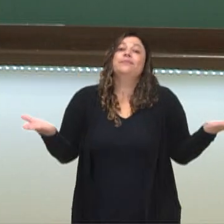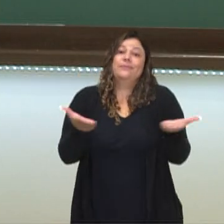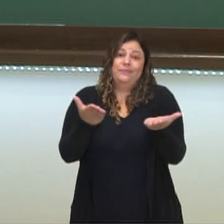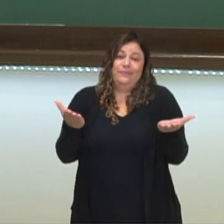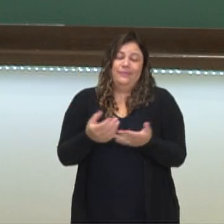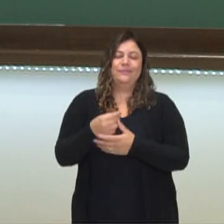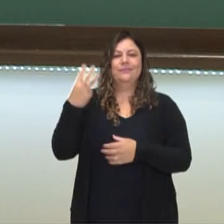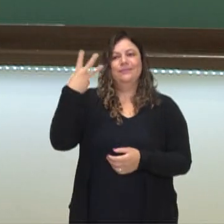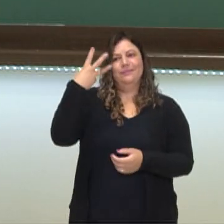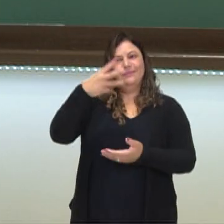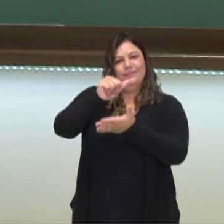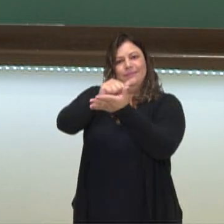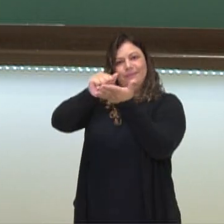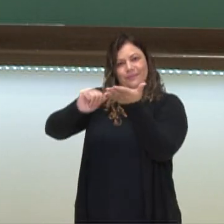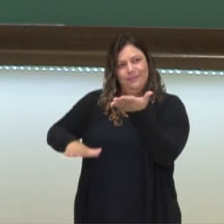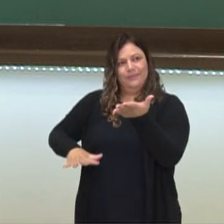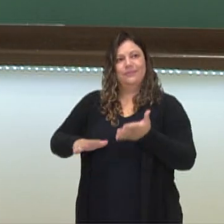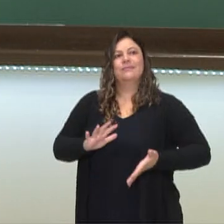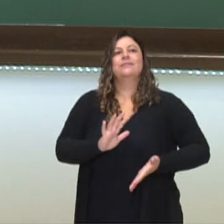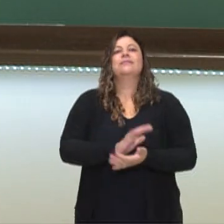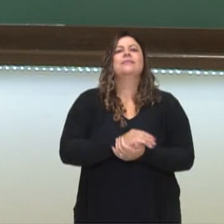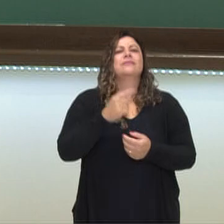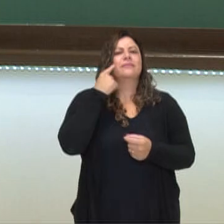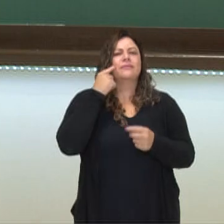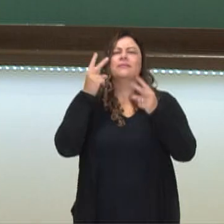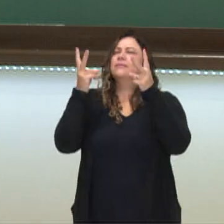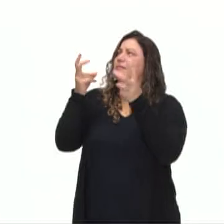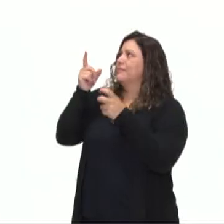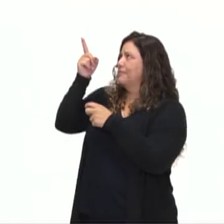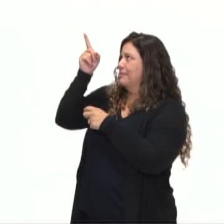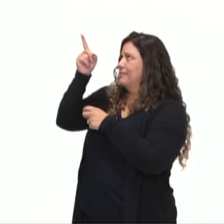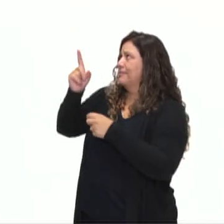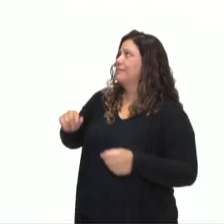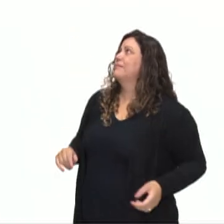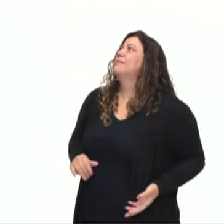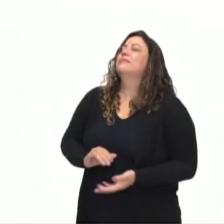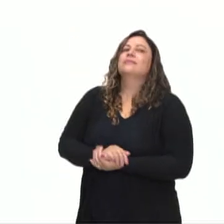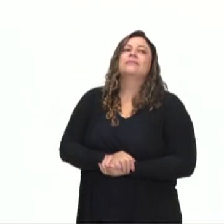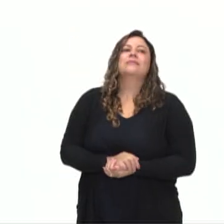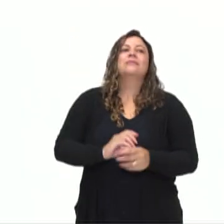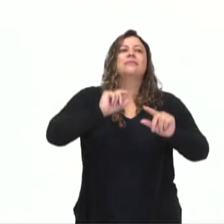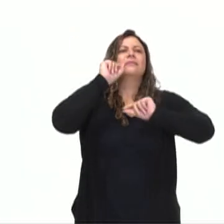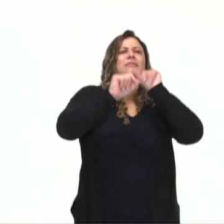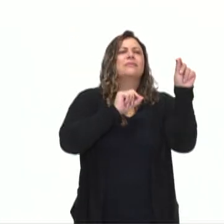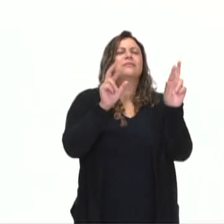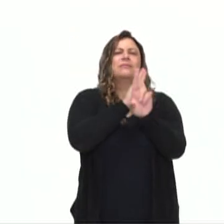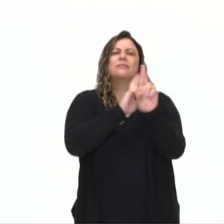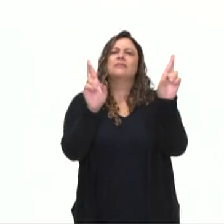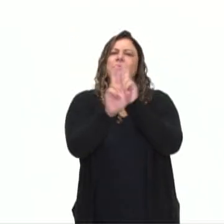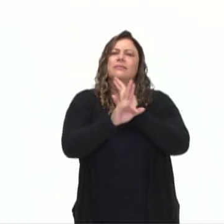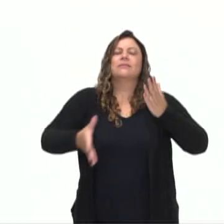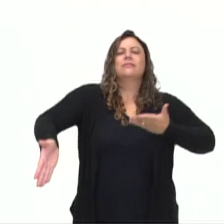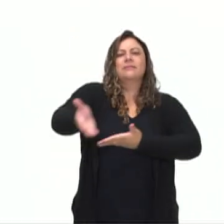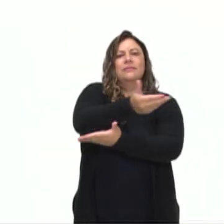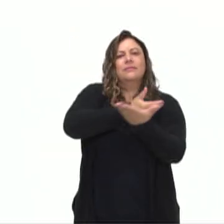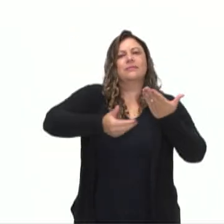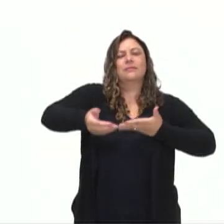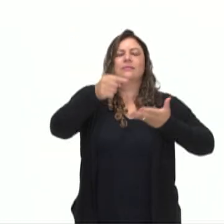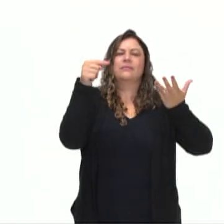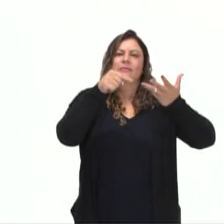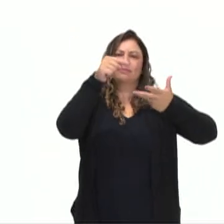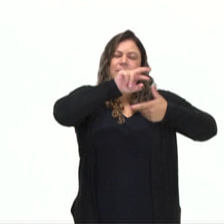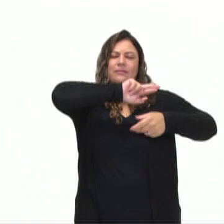nossa terceira atividade. Confere na tela a terceira atividade. Qual é a relação entre os diversos